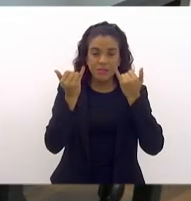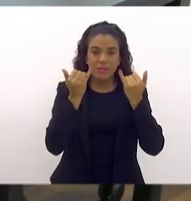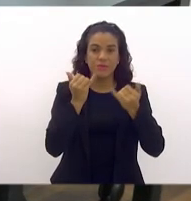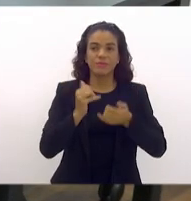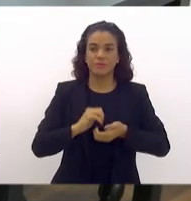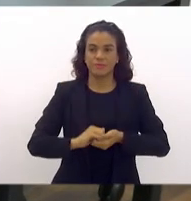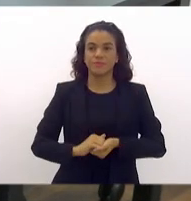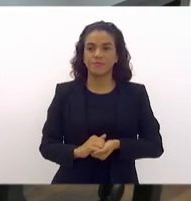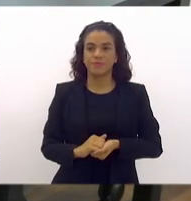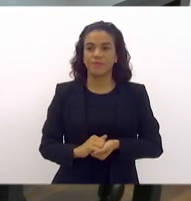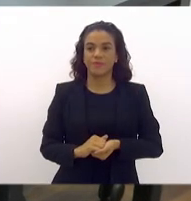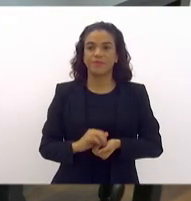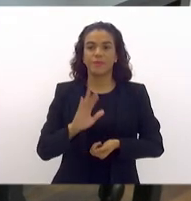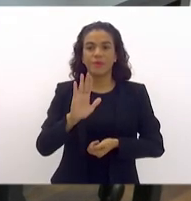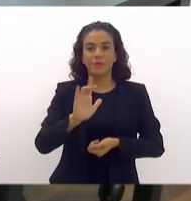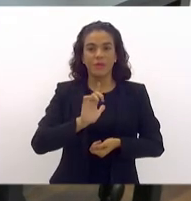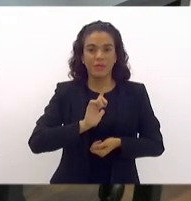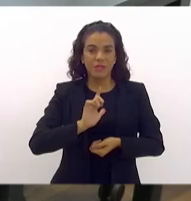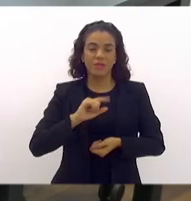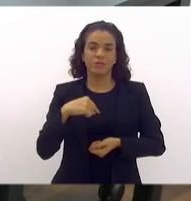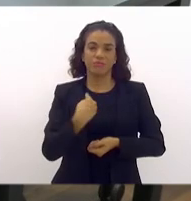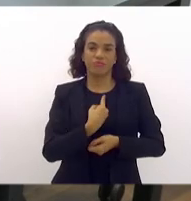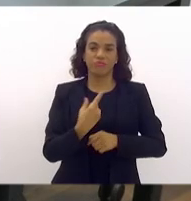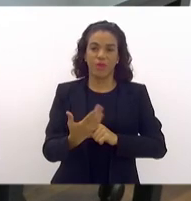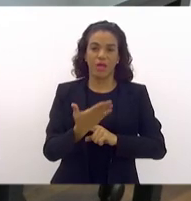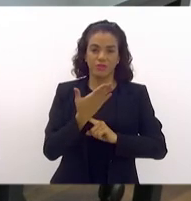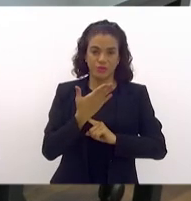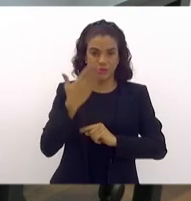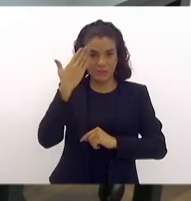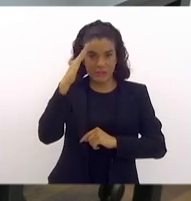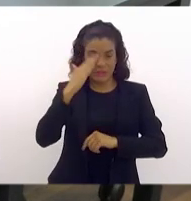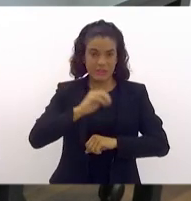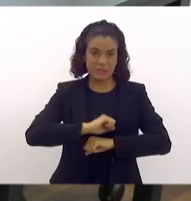acesso, mas que nos ajudam a entender o fenômeno.